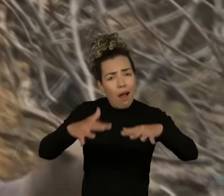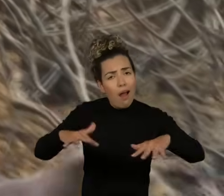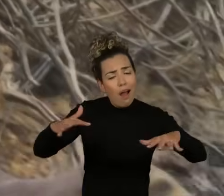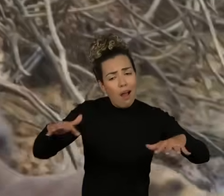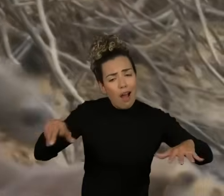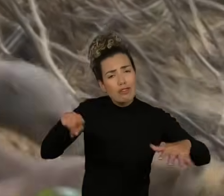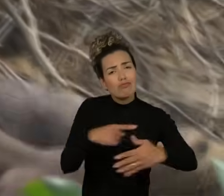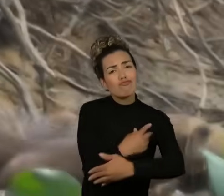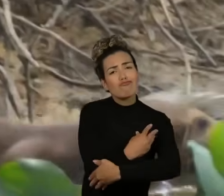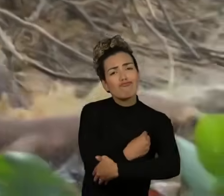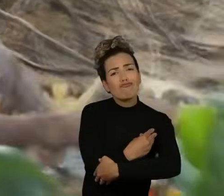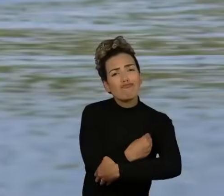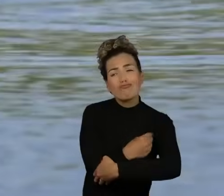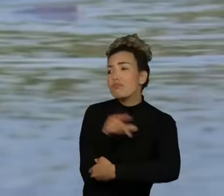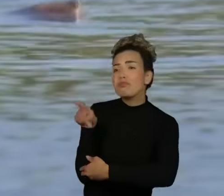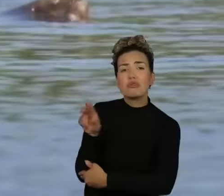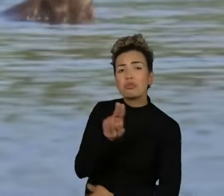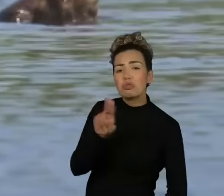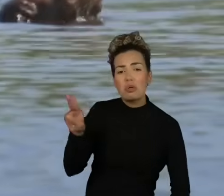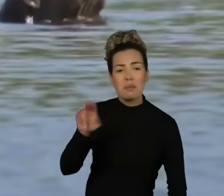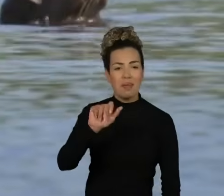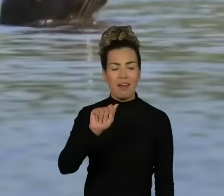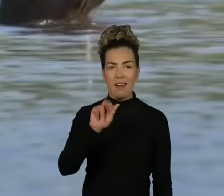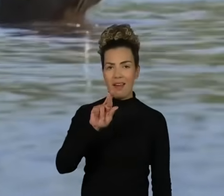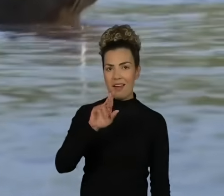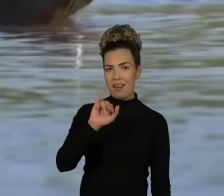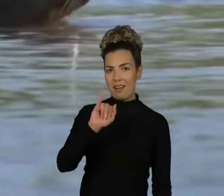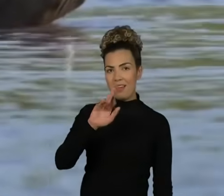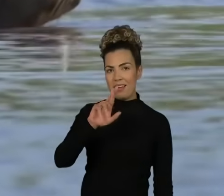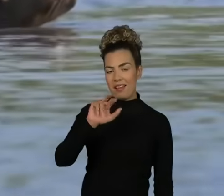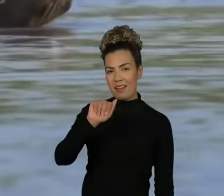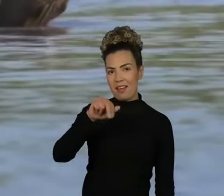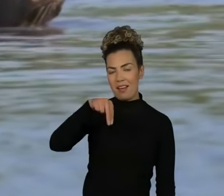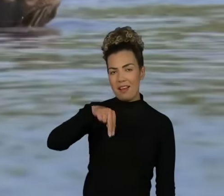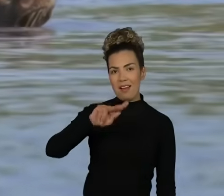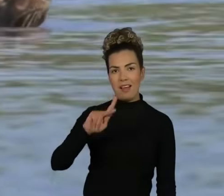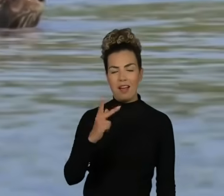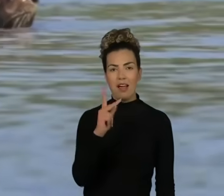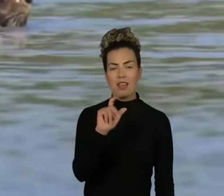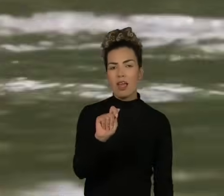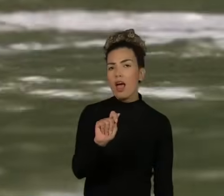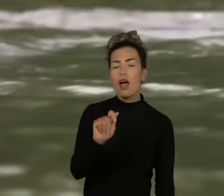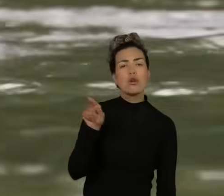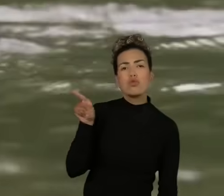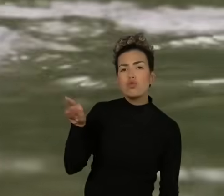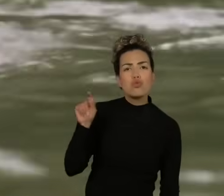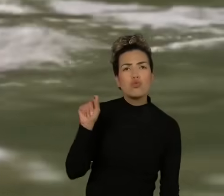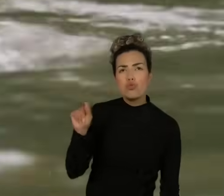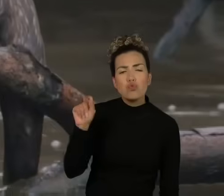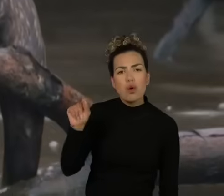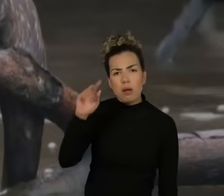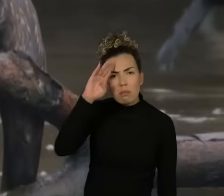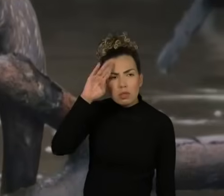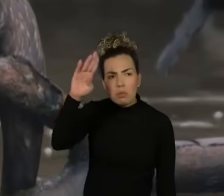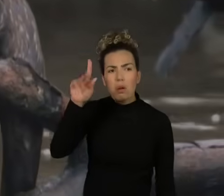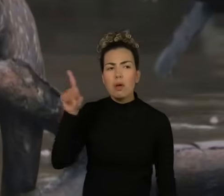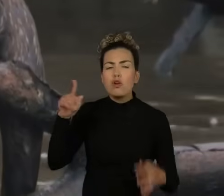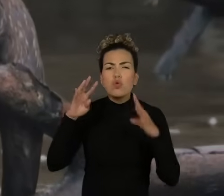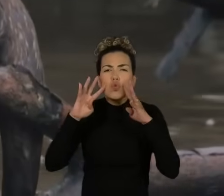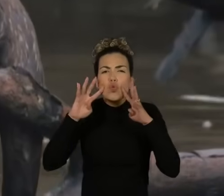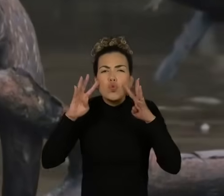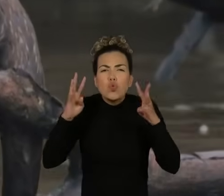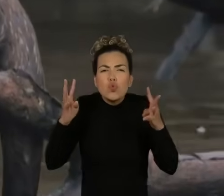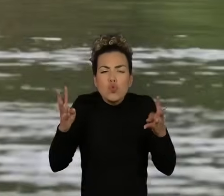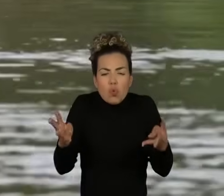A ariranha, conhecida como lontra gigante, só ocorre na América do Sul. Durante o século